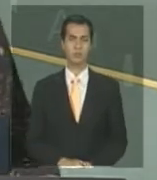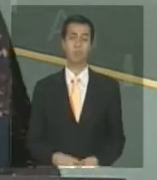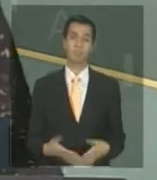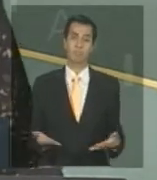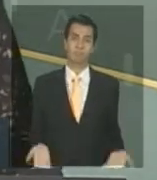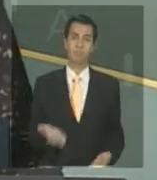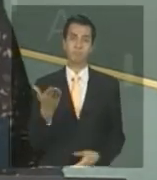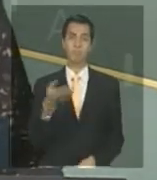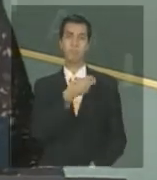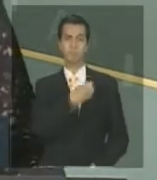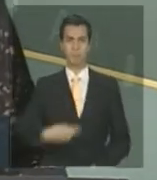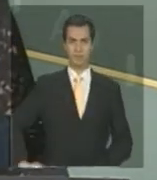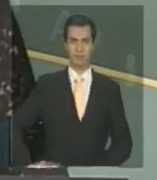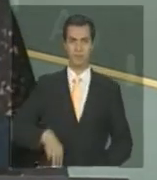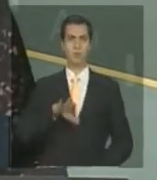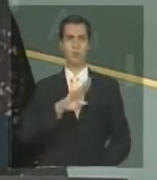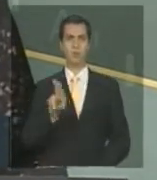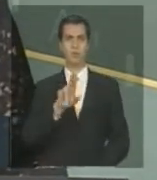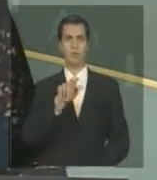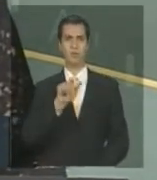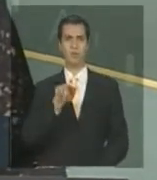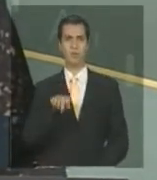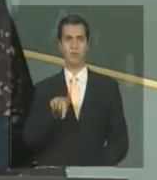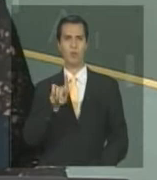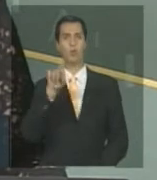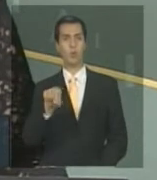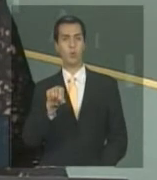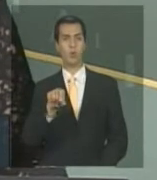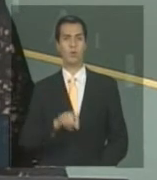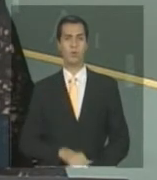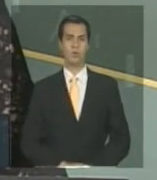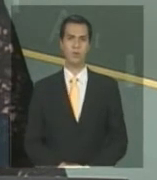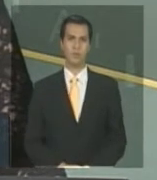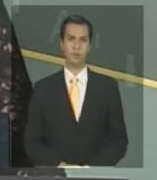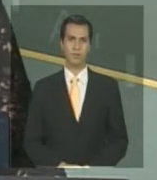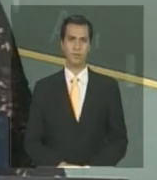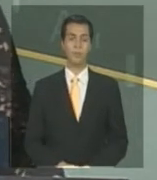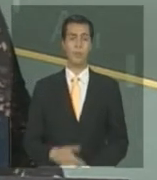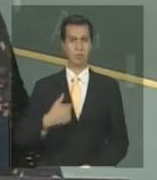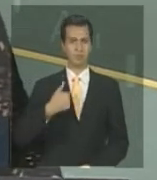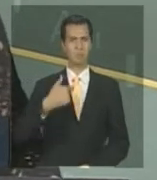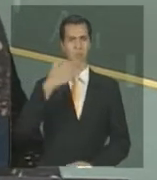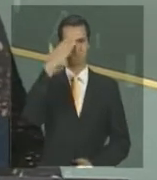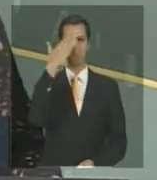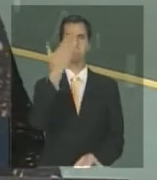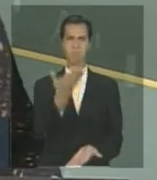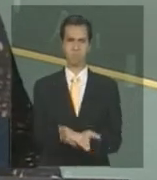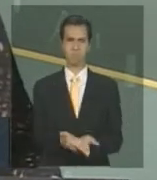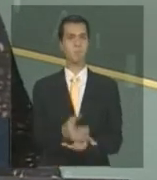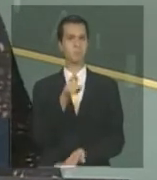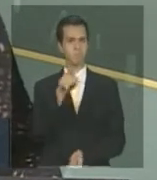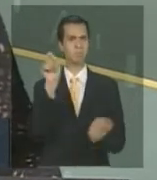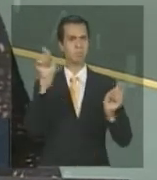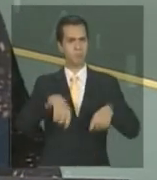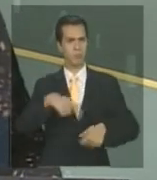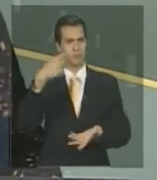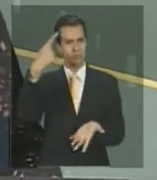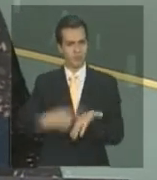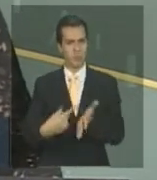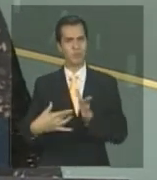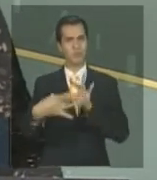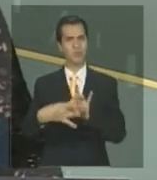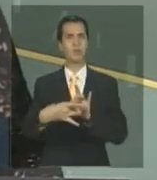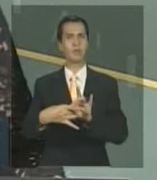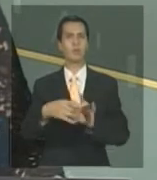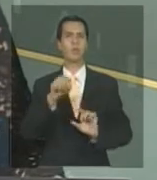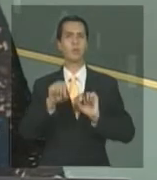ministro Aguinaldo, eu tenho toda a certeza, e pode contar comigo,